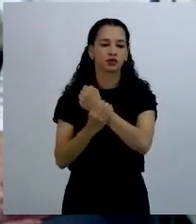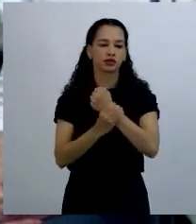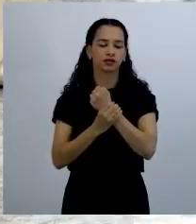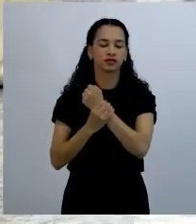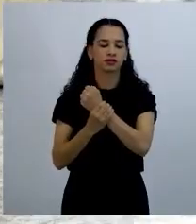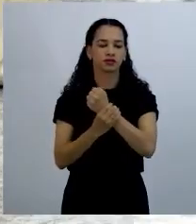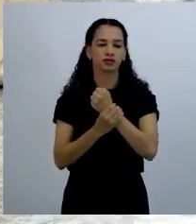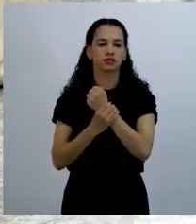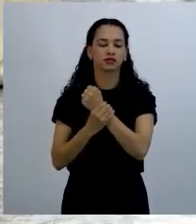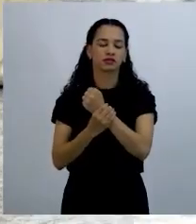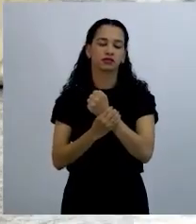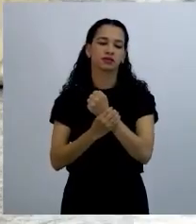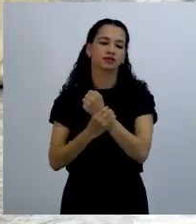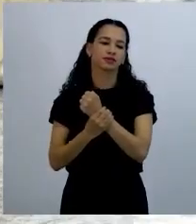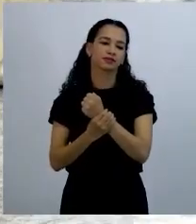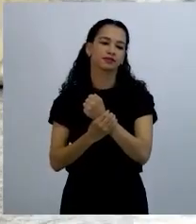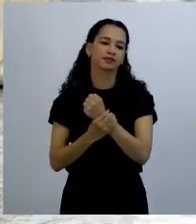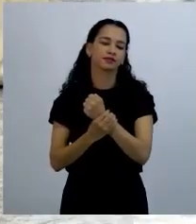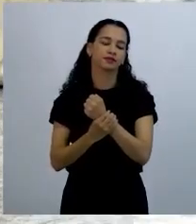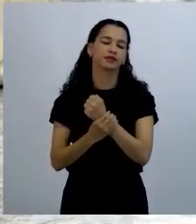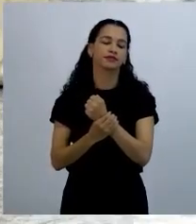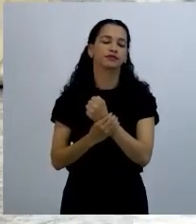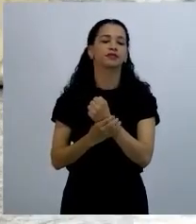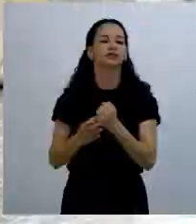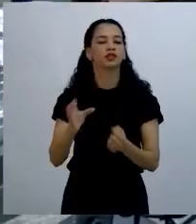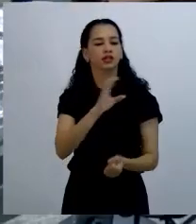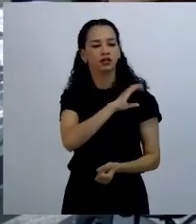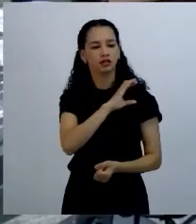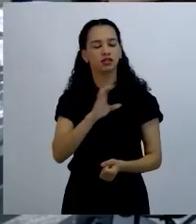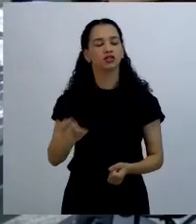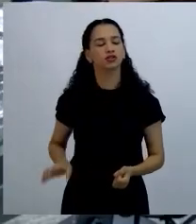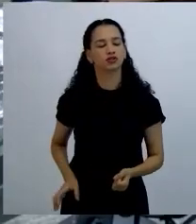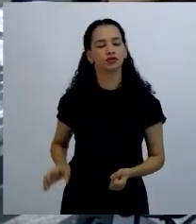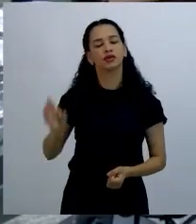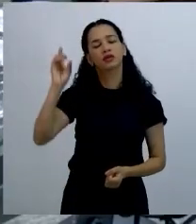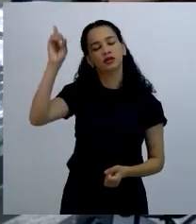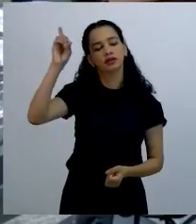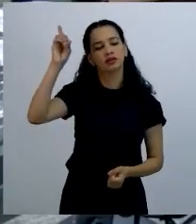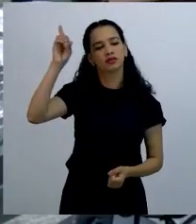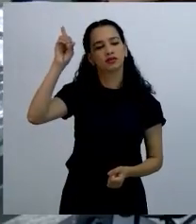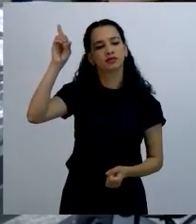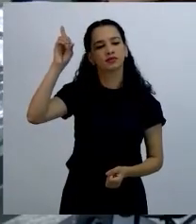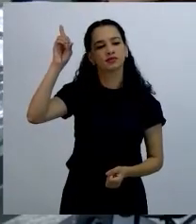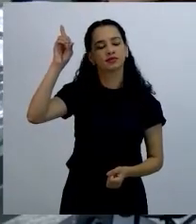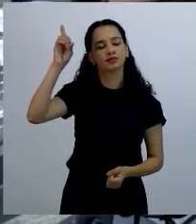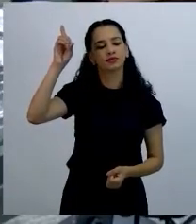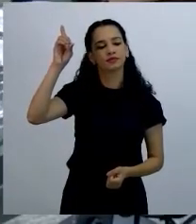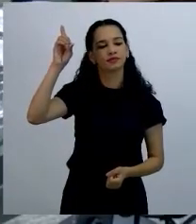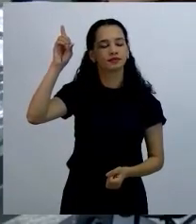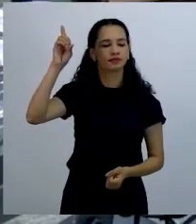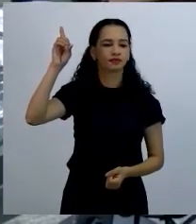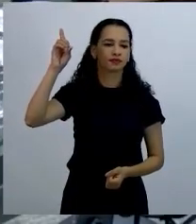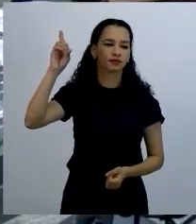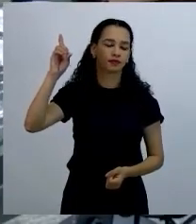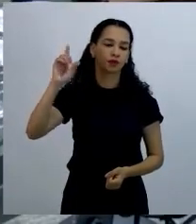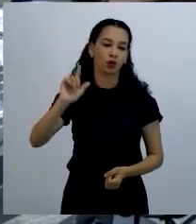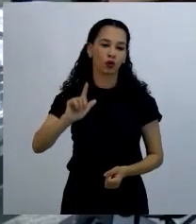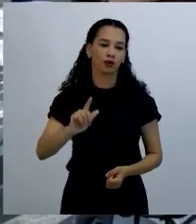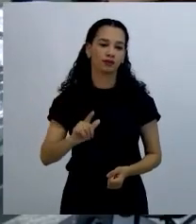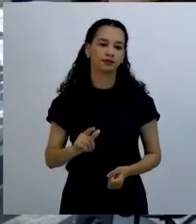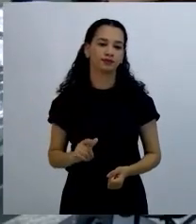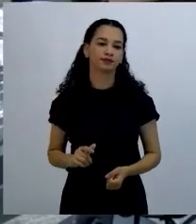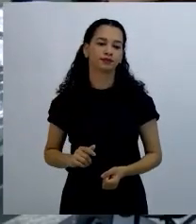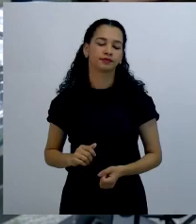Deus um outro texto por favor lá está o apóstolo Paulo dizendo E agora escrevendo a Timóteo segunda carta